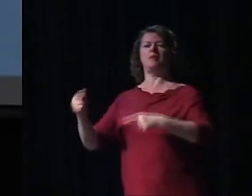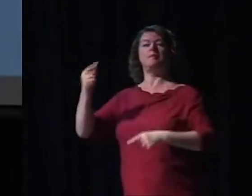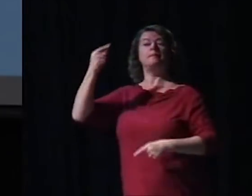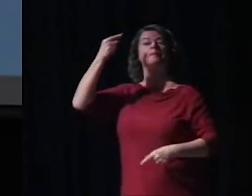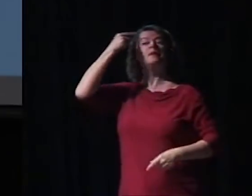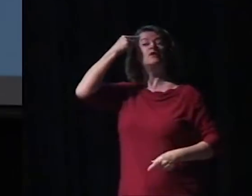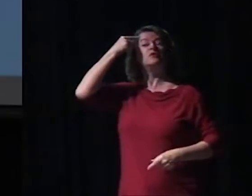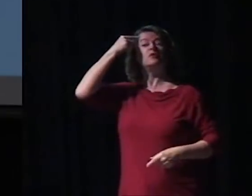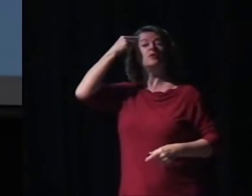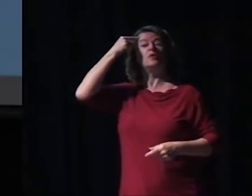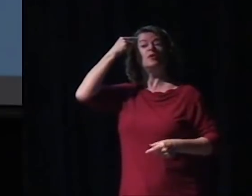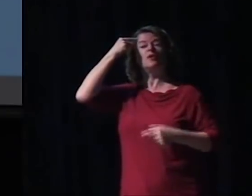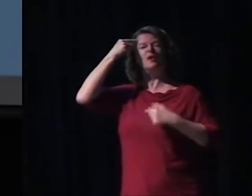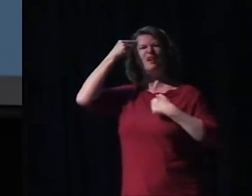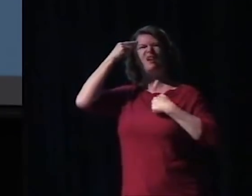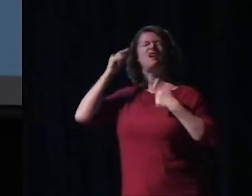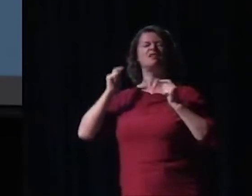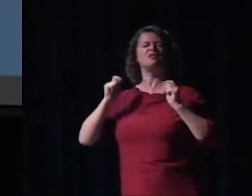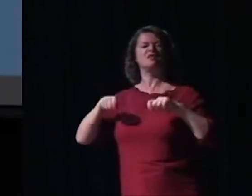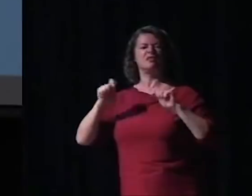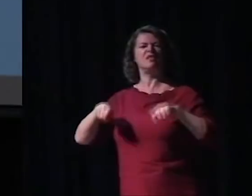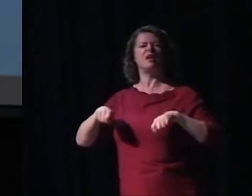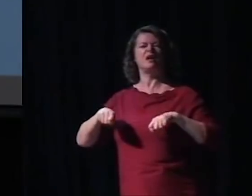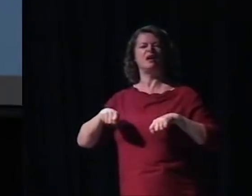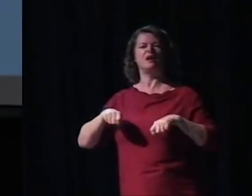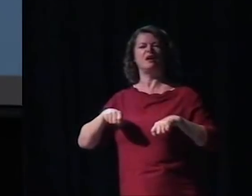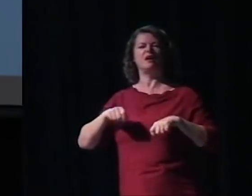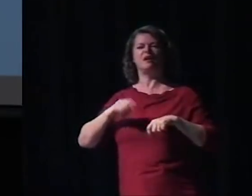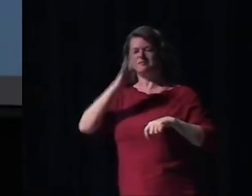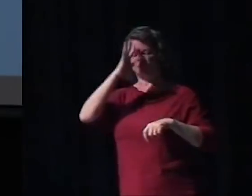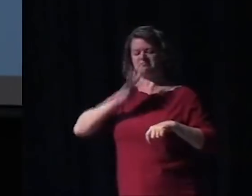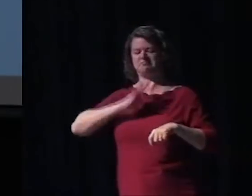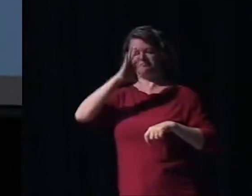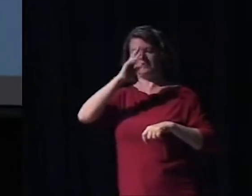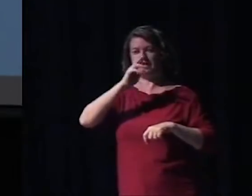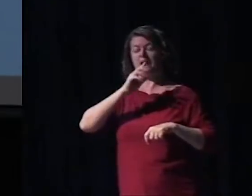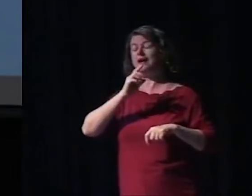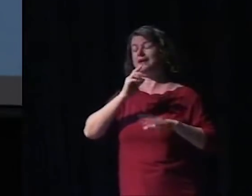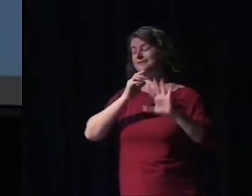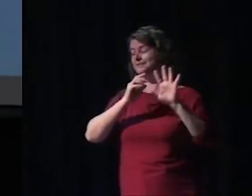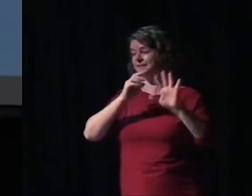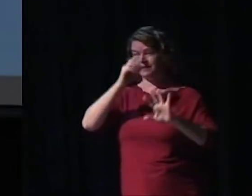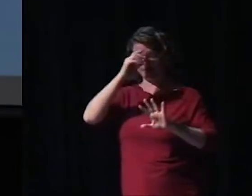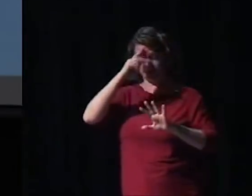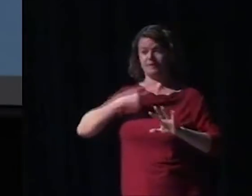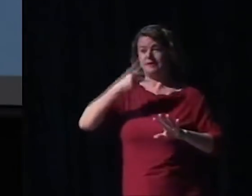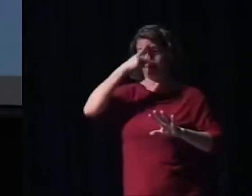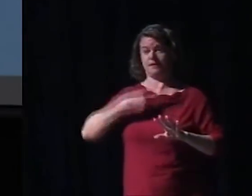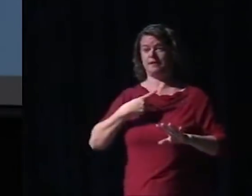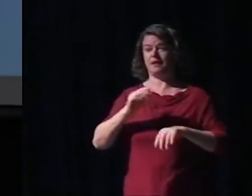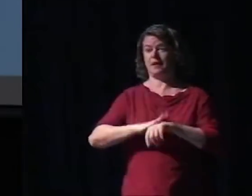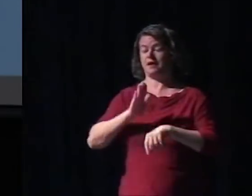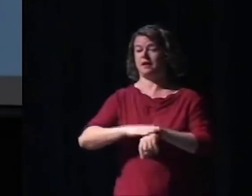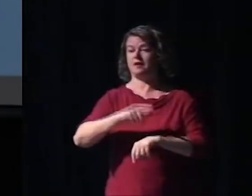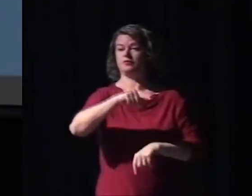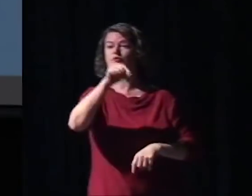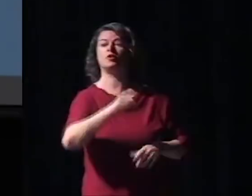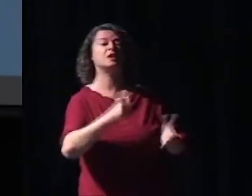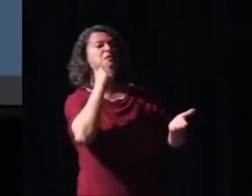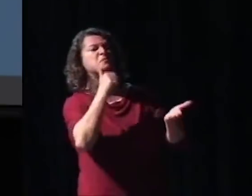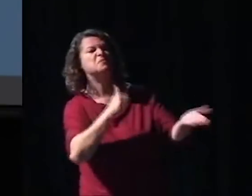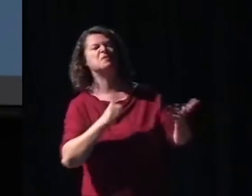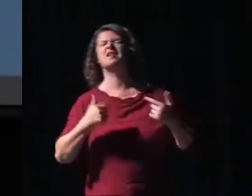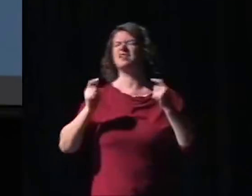podia esconder os pecados que ninguém via. E ele dá um segundo passo, e foi-se Sansão a